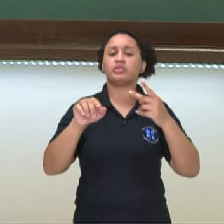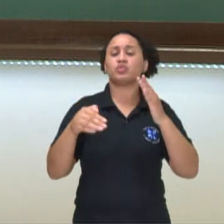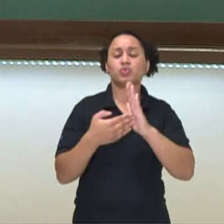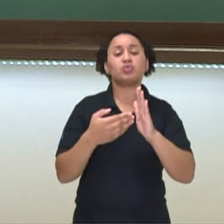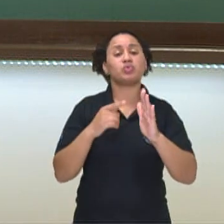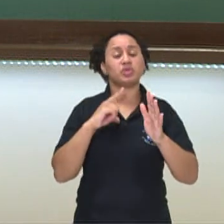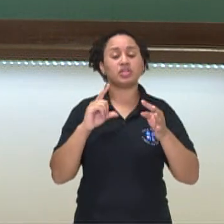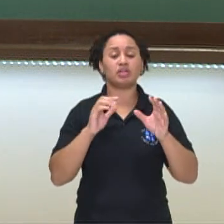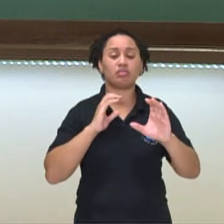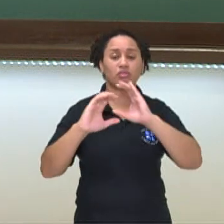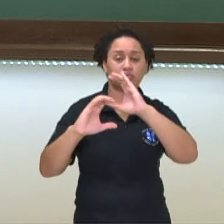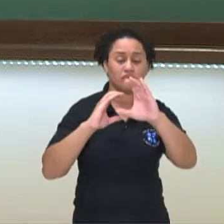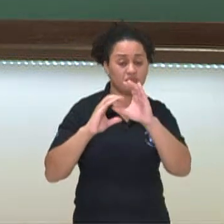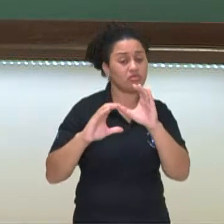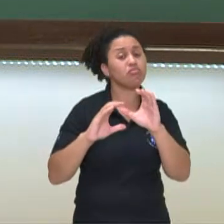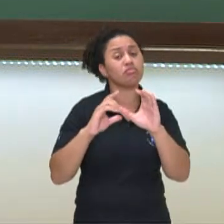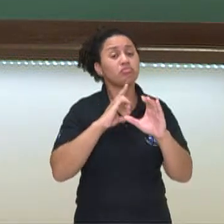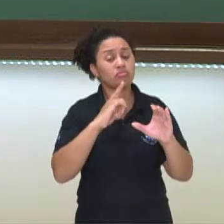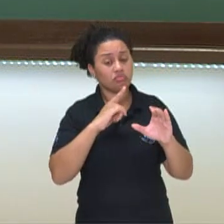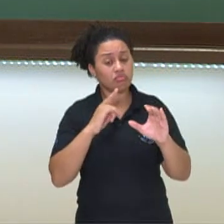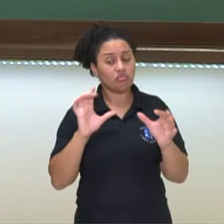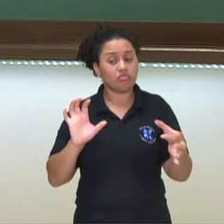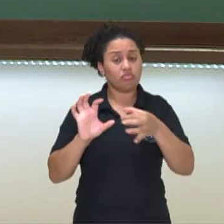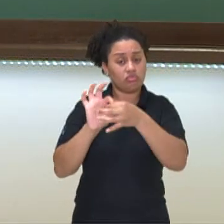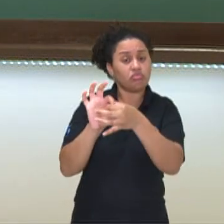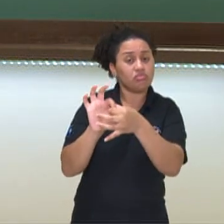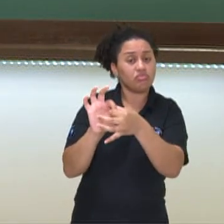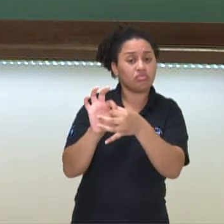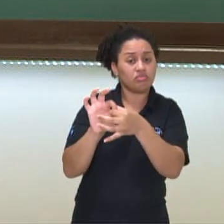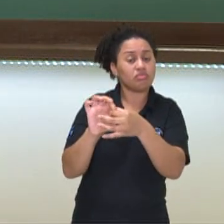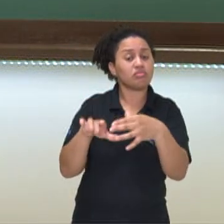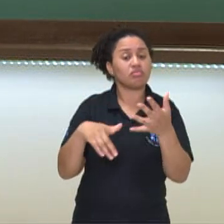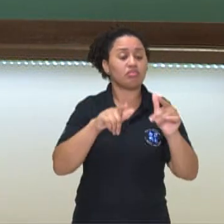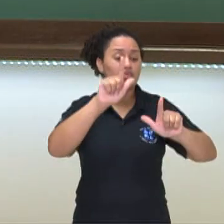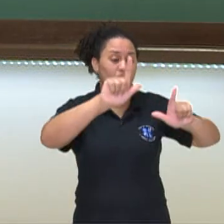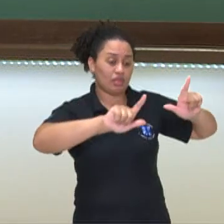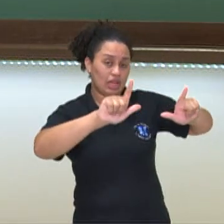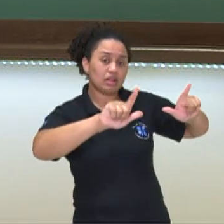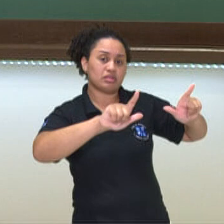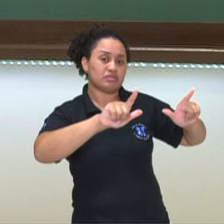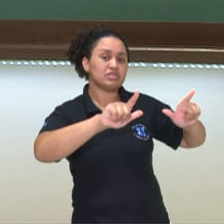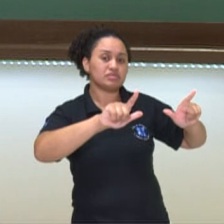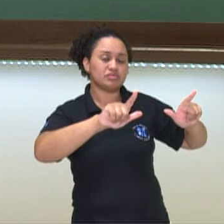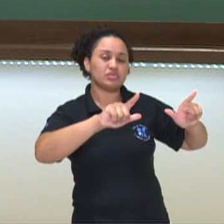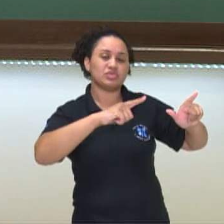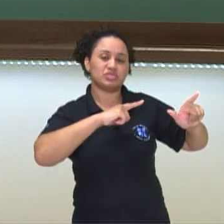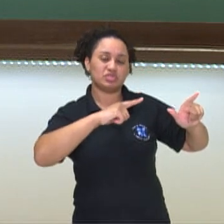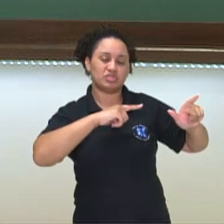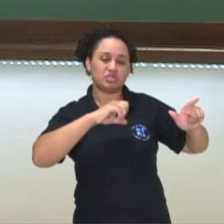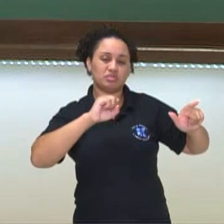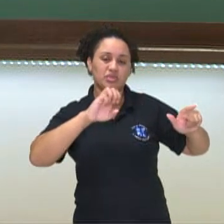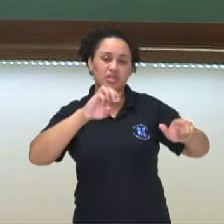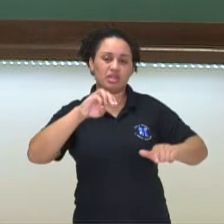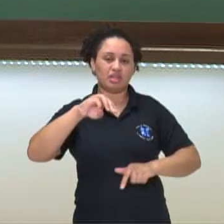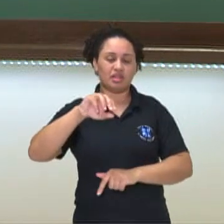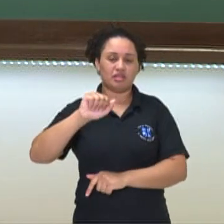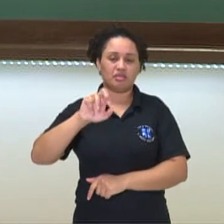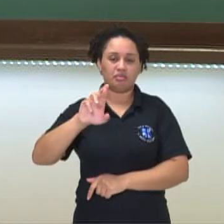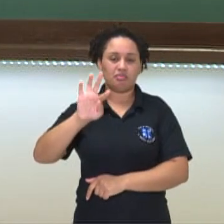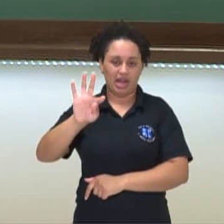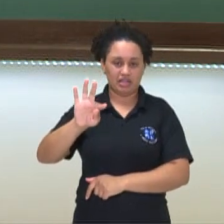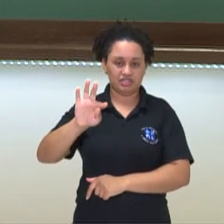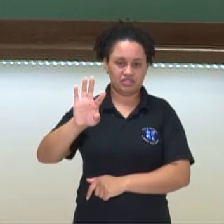de comunicação que estão interligados entre si. Então, uma televisão do tipo Smart TV, que possibilita o